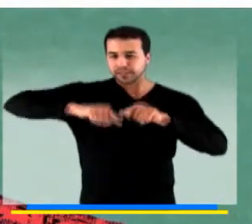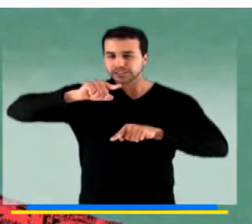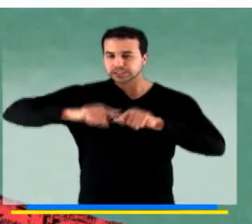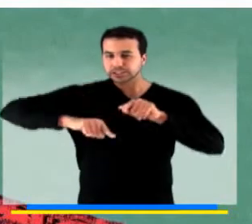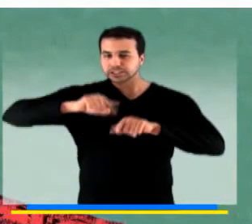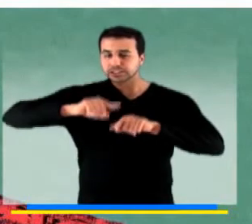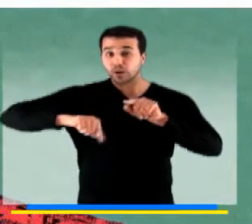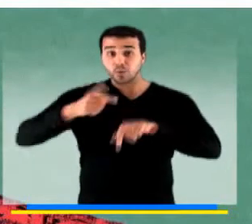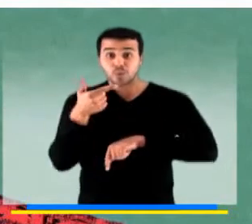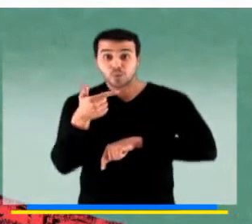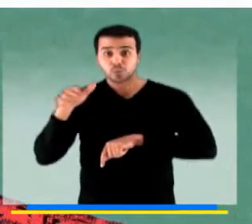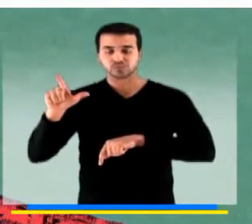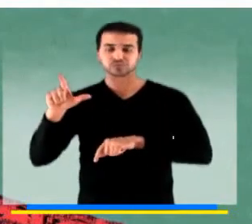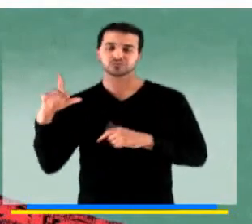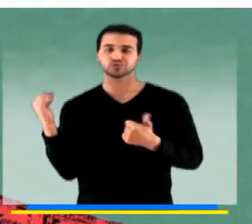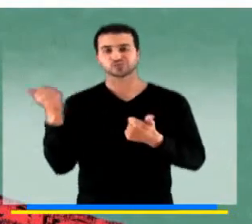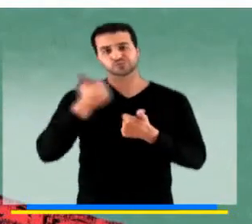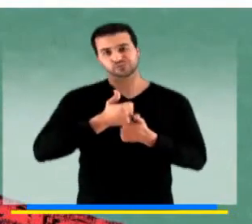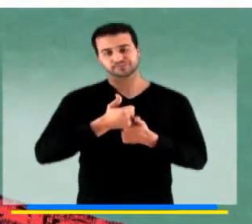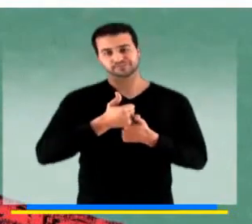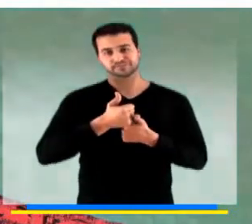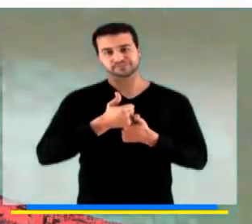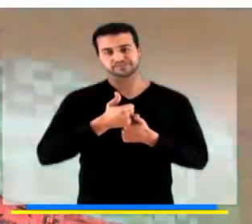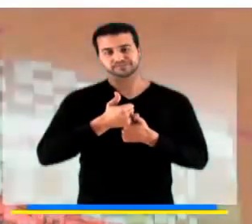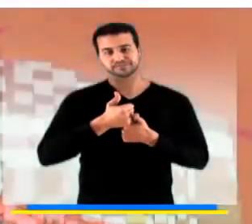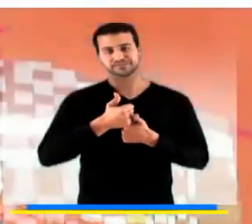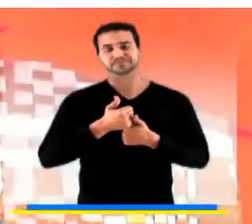material que pudesse substituí-la.